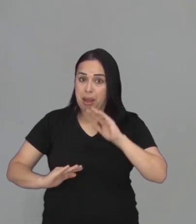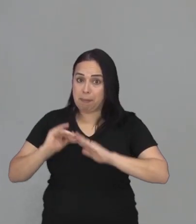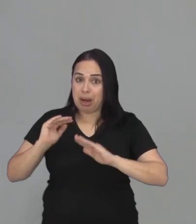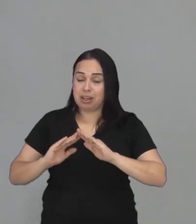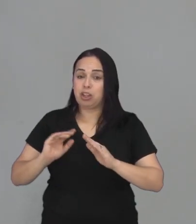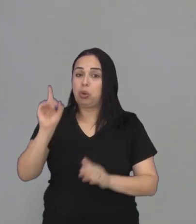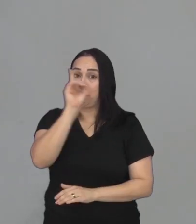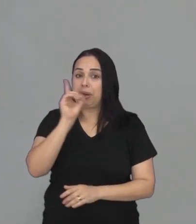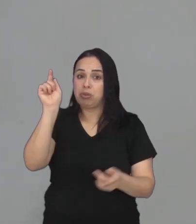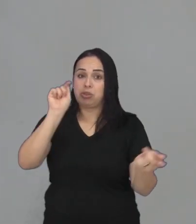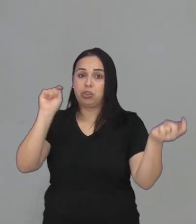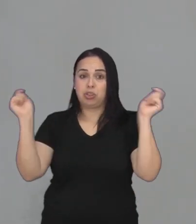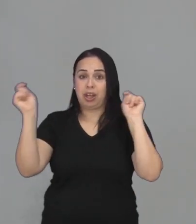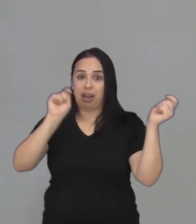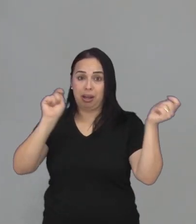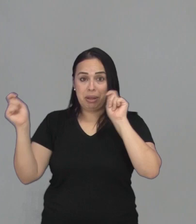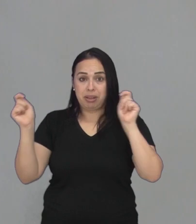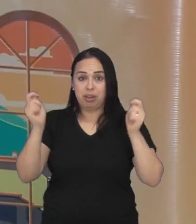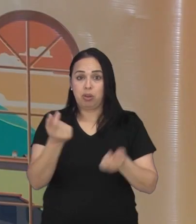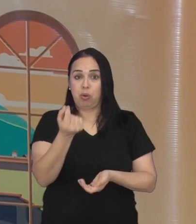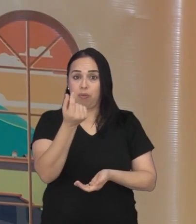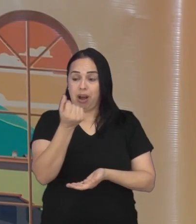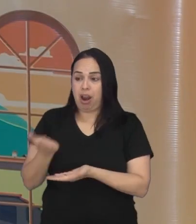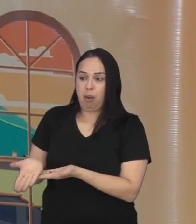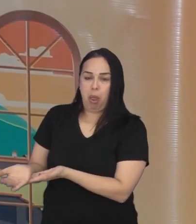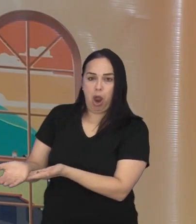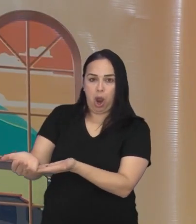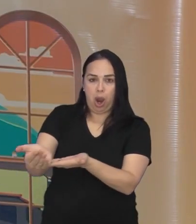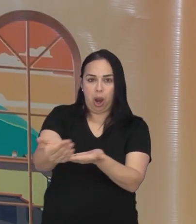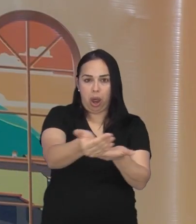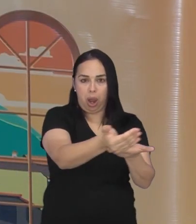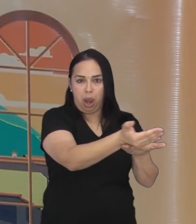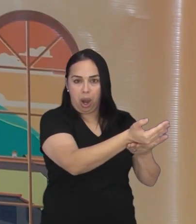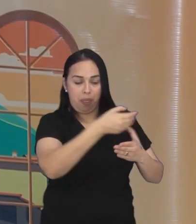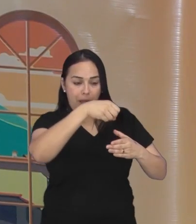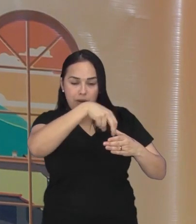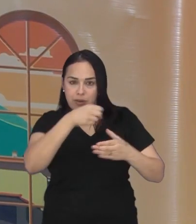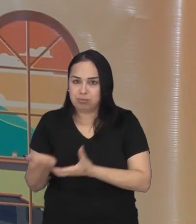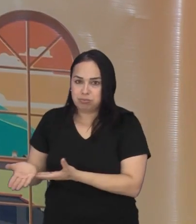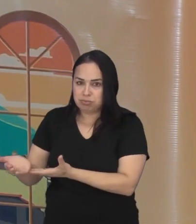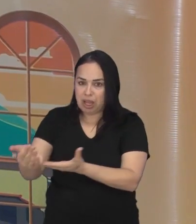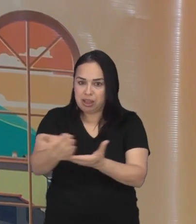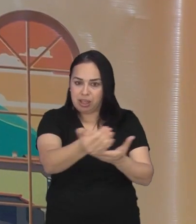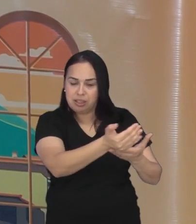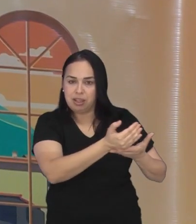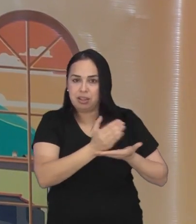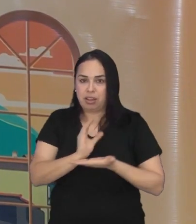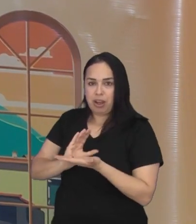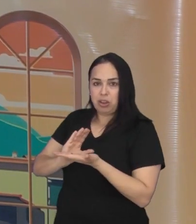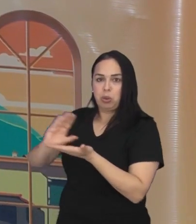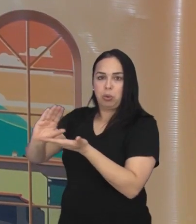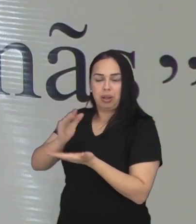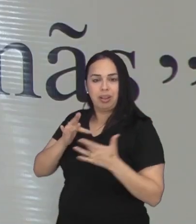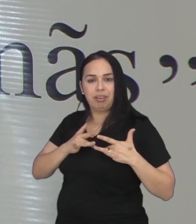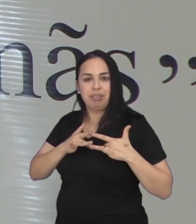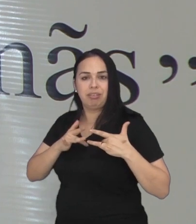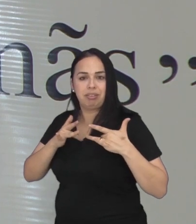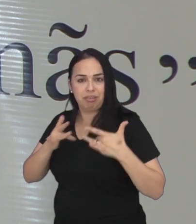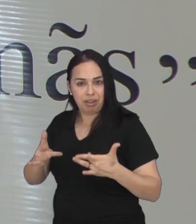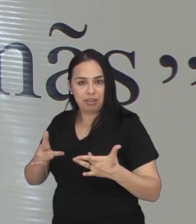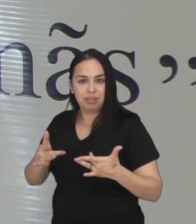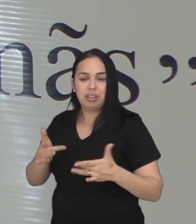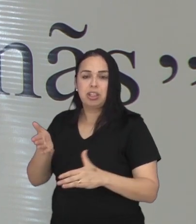construção, né, resíduo verde, gesso, amianto, né, óleo de cozinha, madeiras em geral, ferro, vidro,